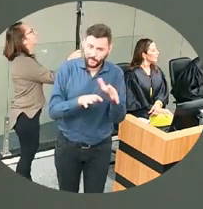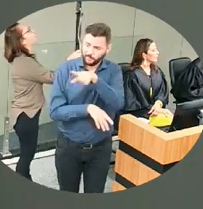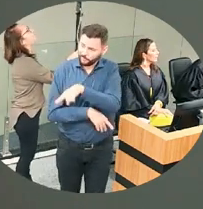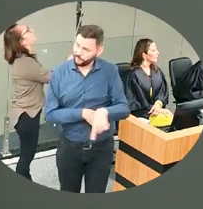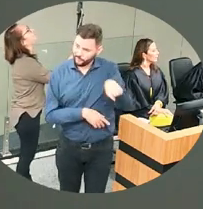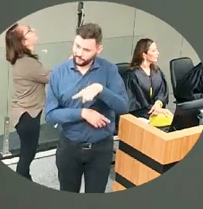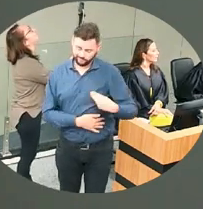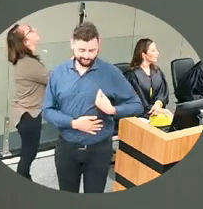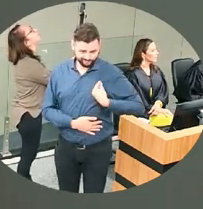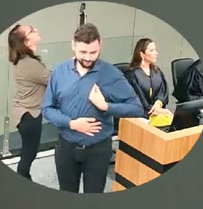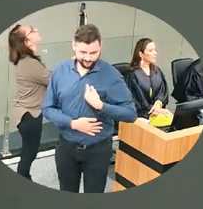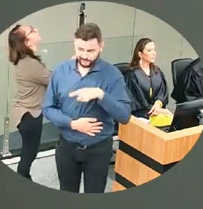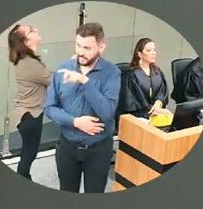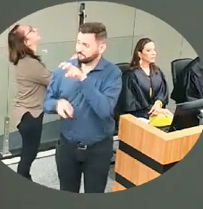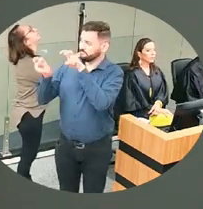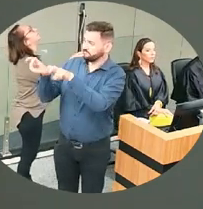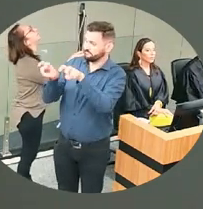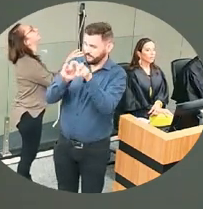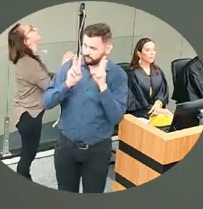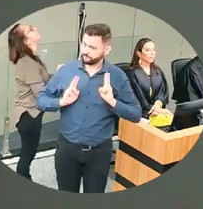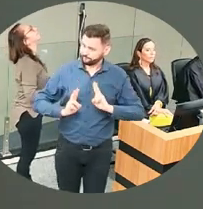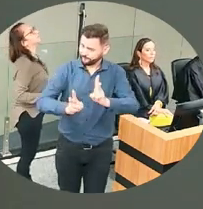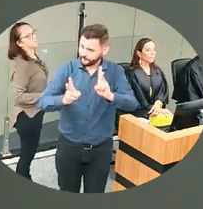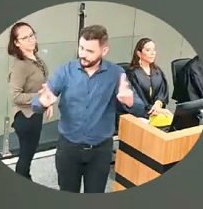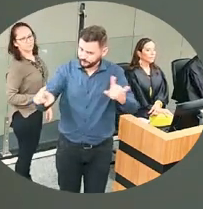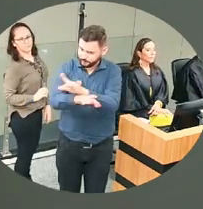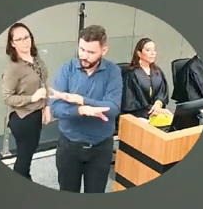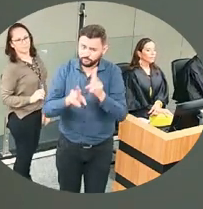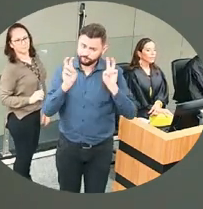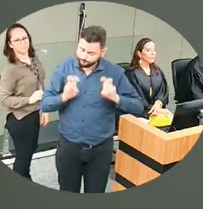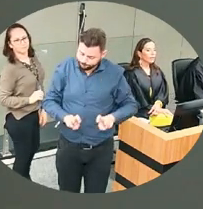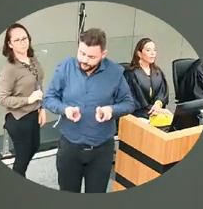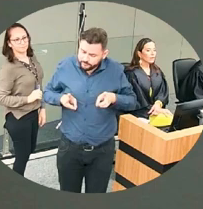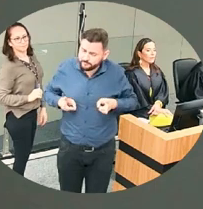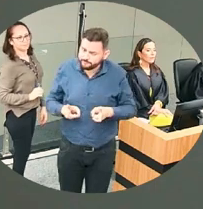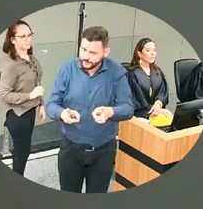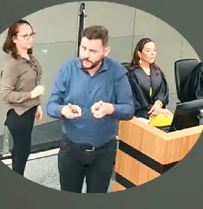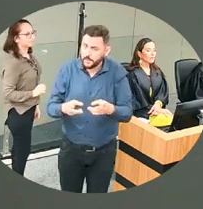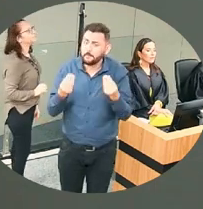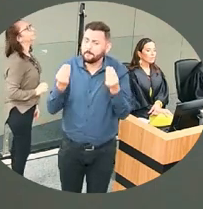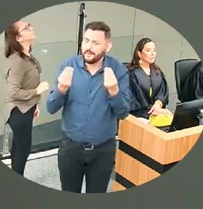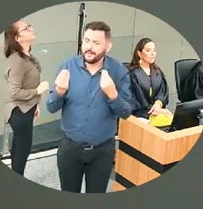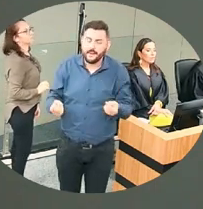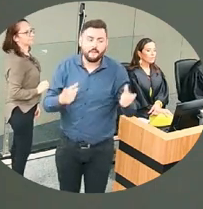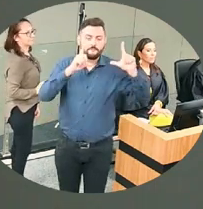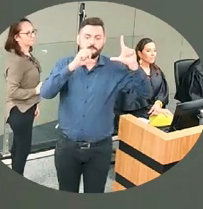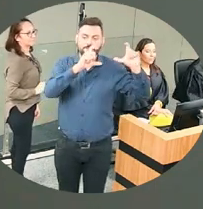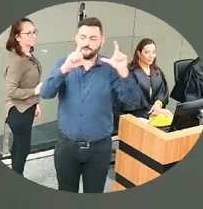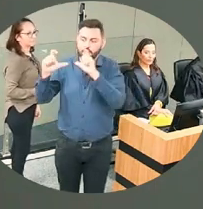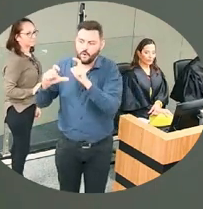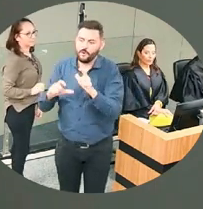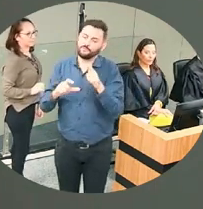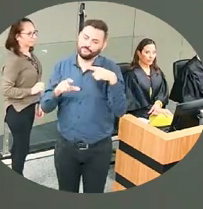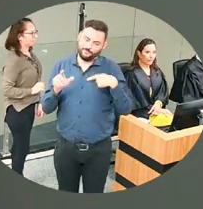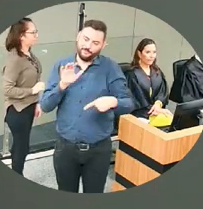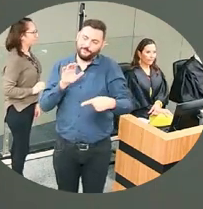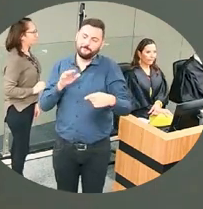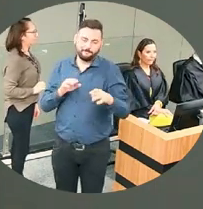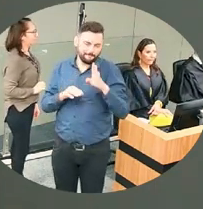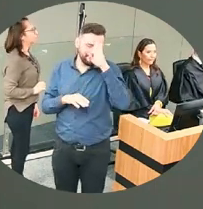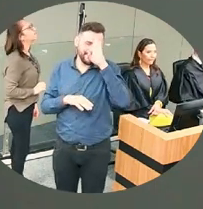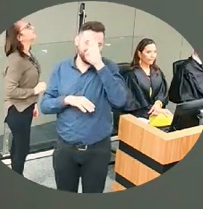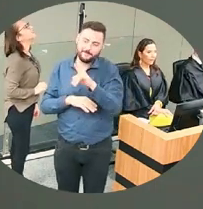gentileza de permanecerem em seus lugares após o encerramento da sessão solene para o registro da foto oficial